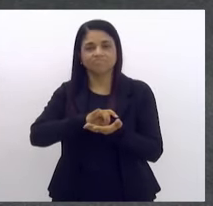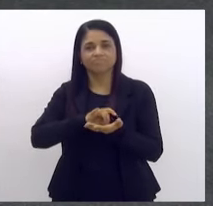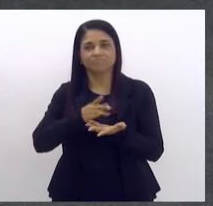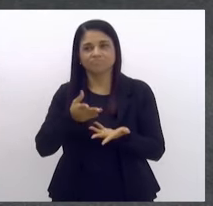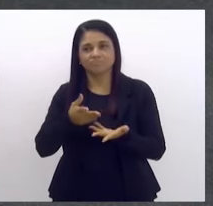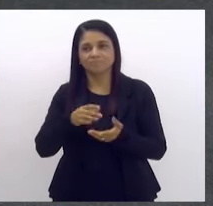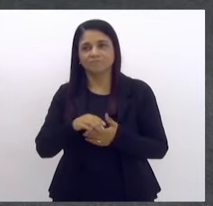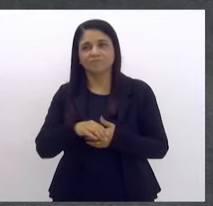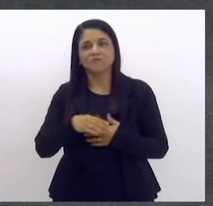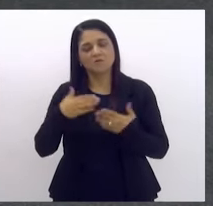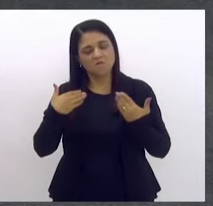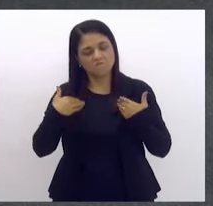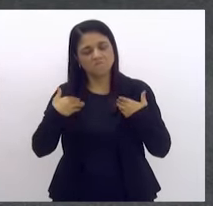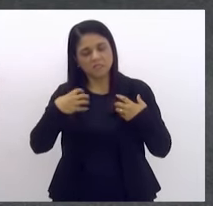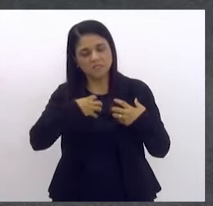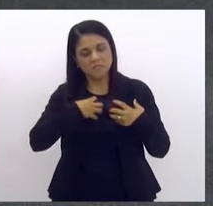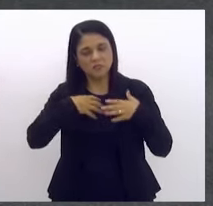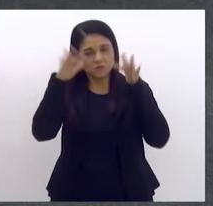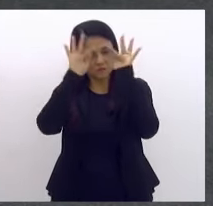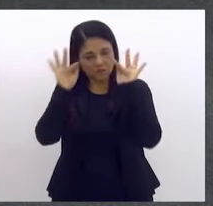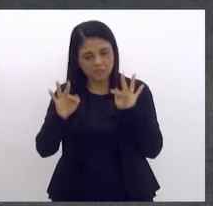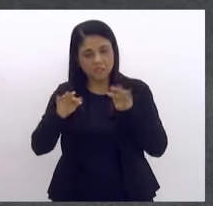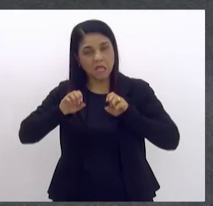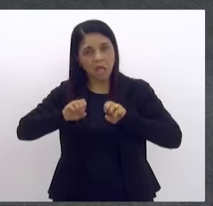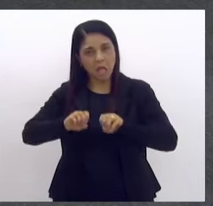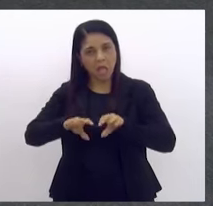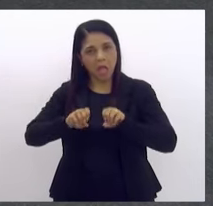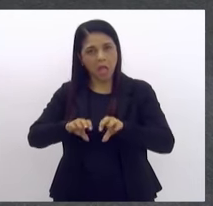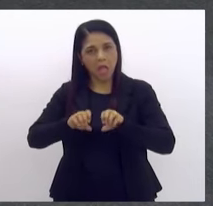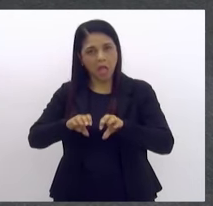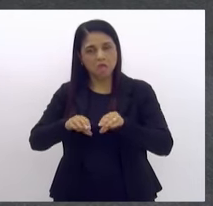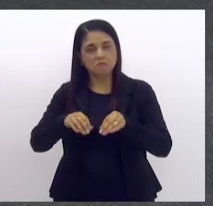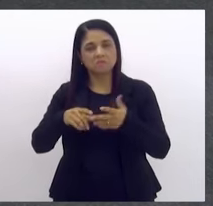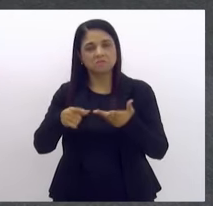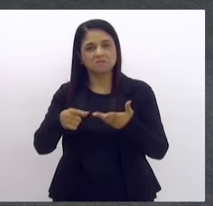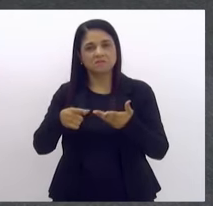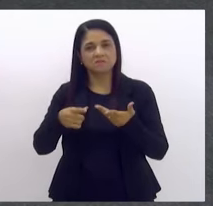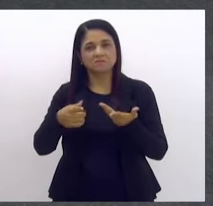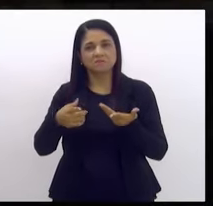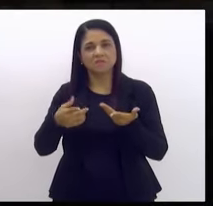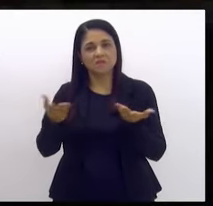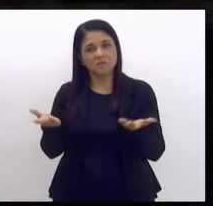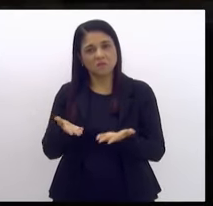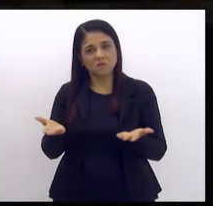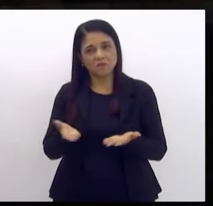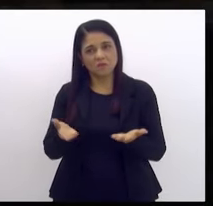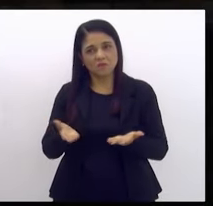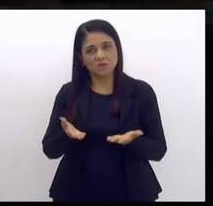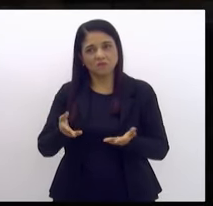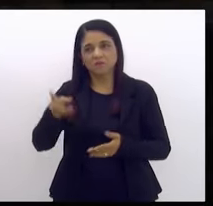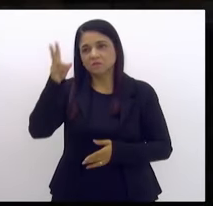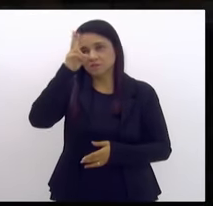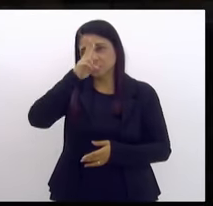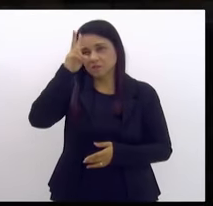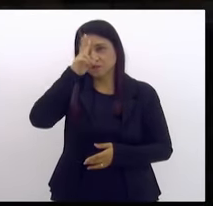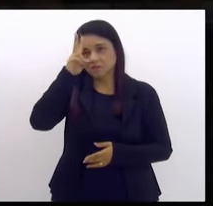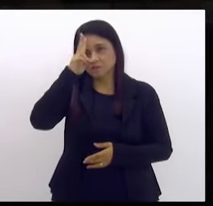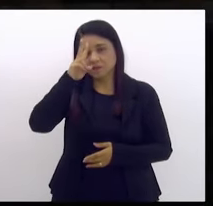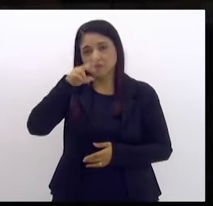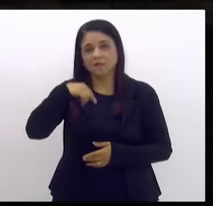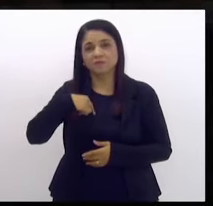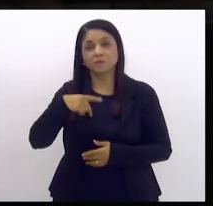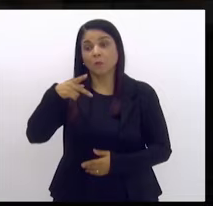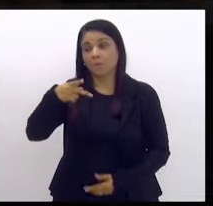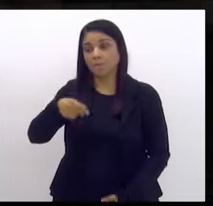em ouvir Vossa Excelência na aula que Vossa Excelência nos dá aqui hoje para relembrar do